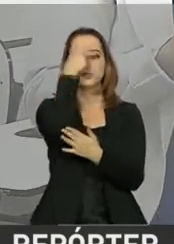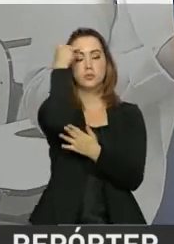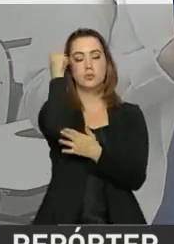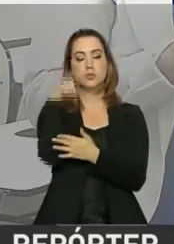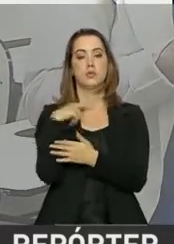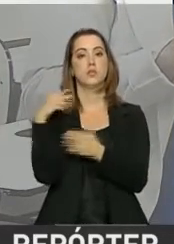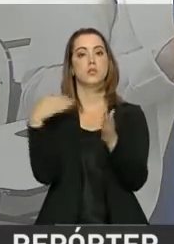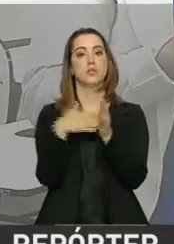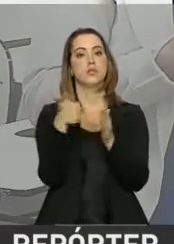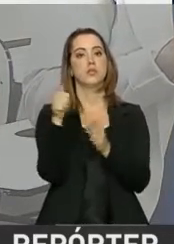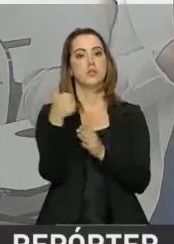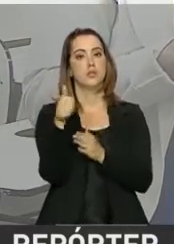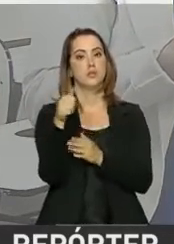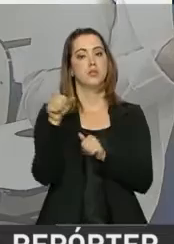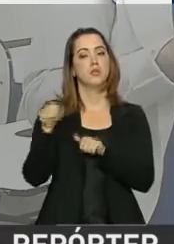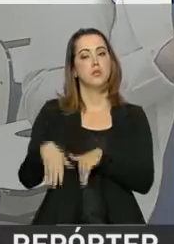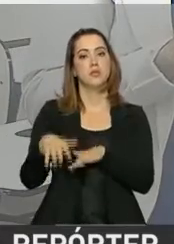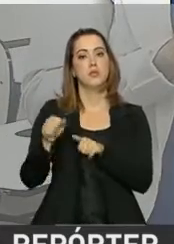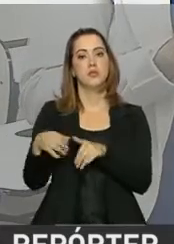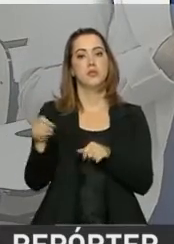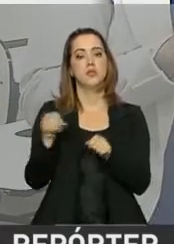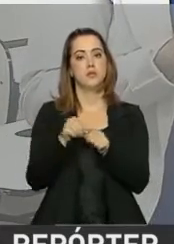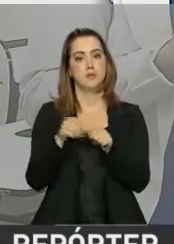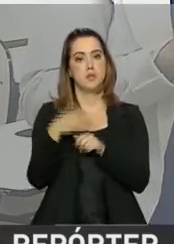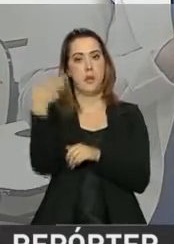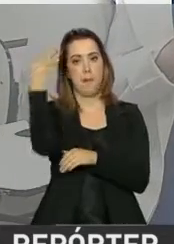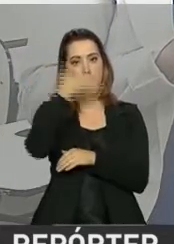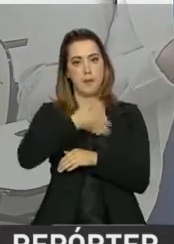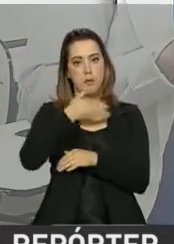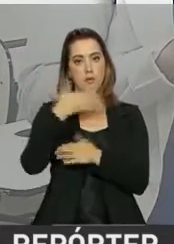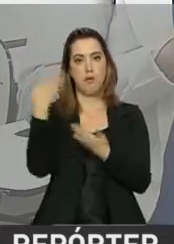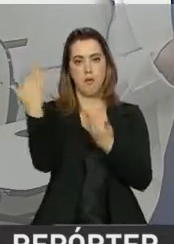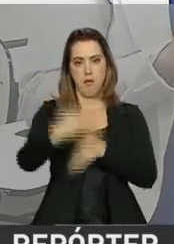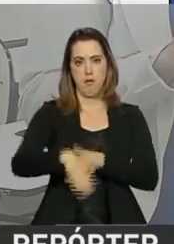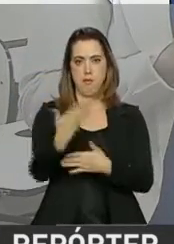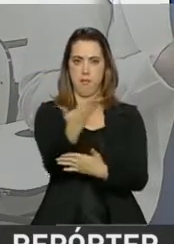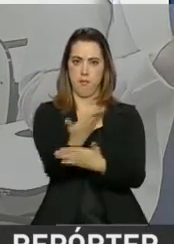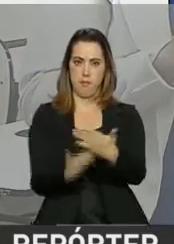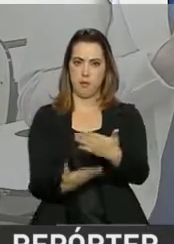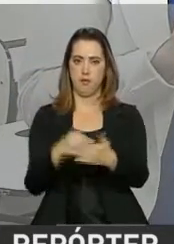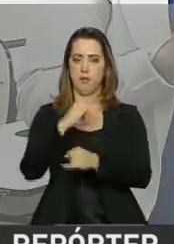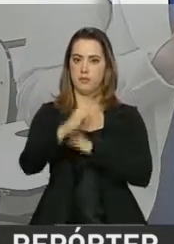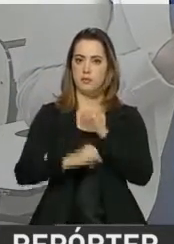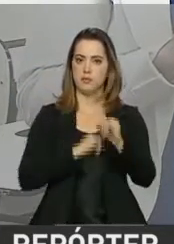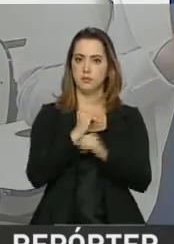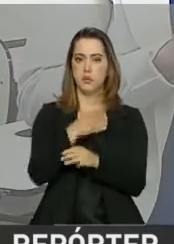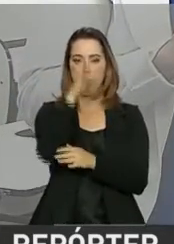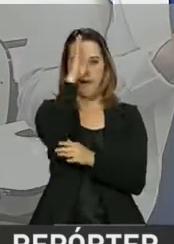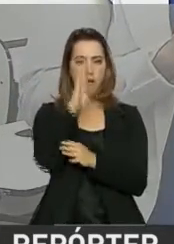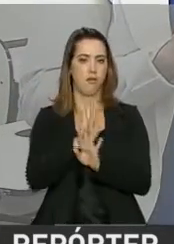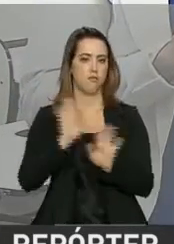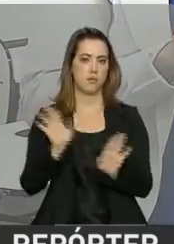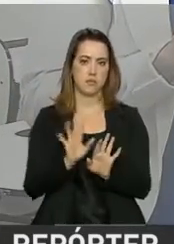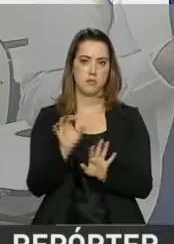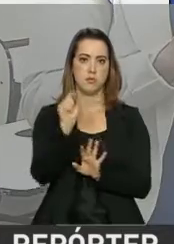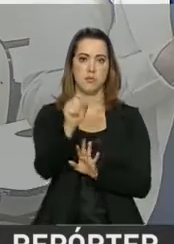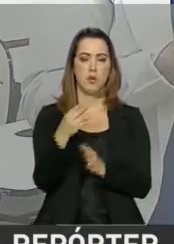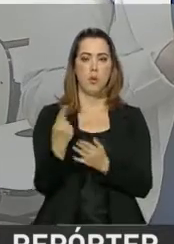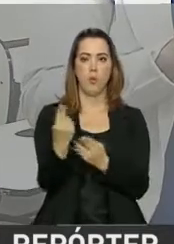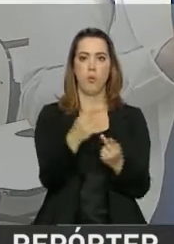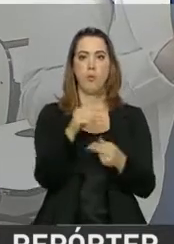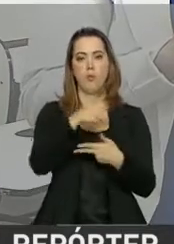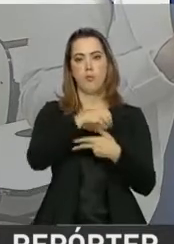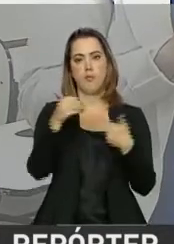têm até o dia 11 de setembro para realizar o simulado. A prova é online, gratuita e segue a mesma metodologia de elaboração do